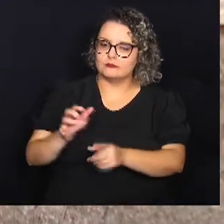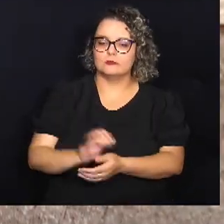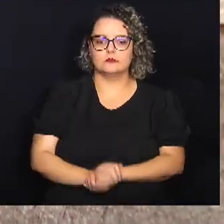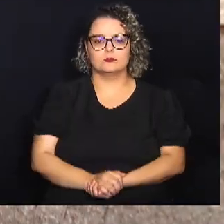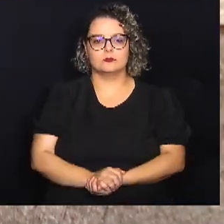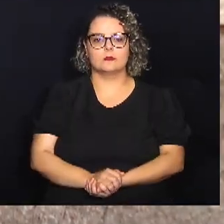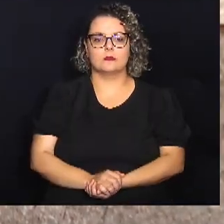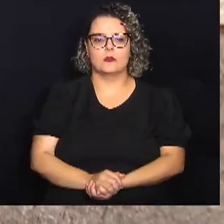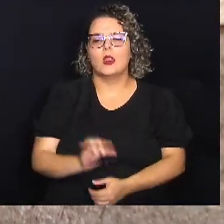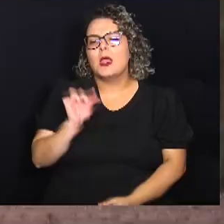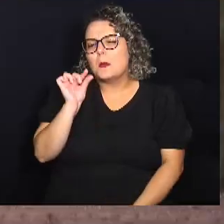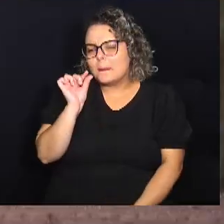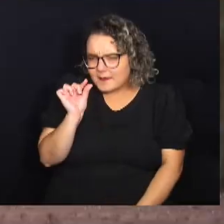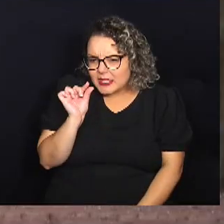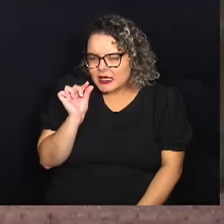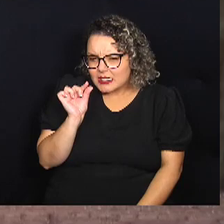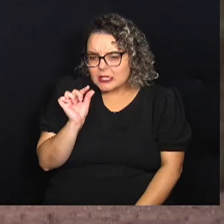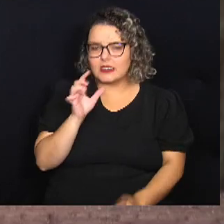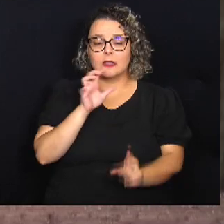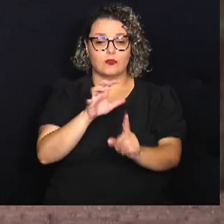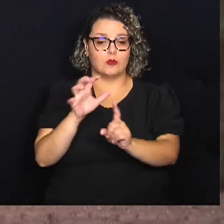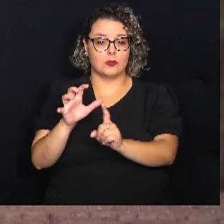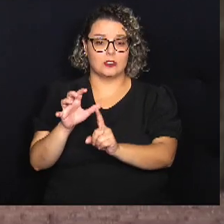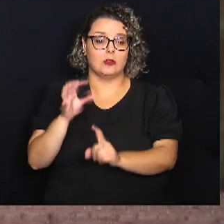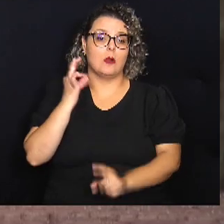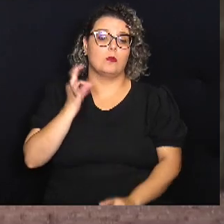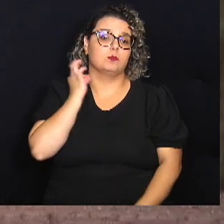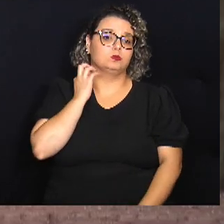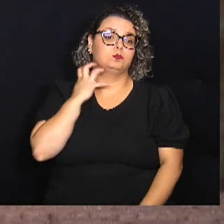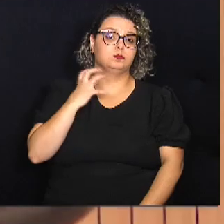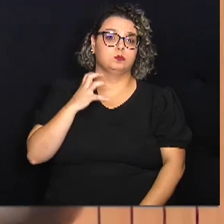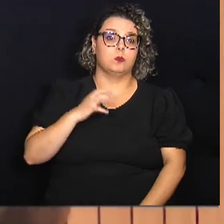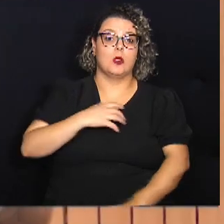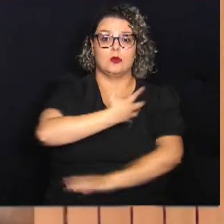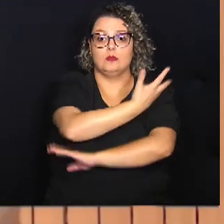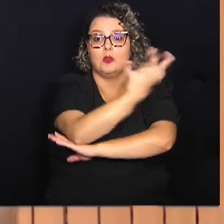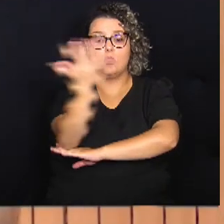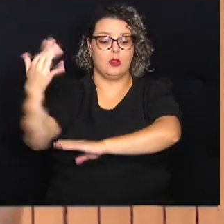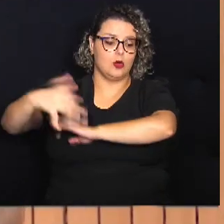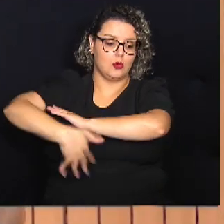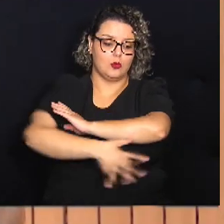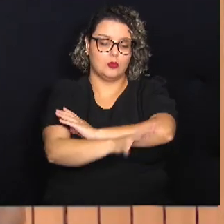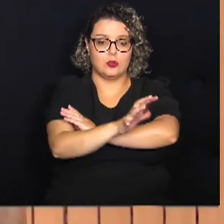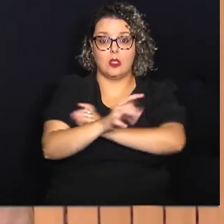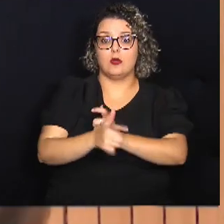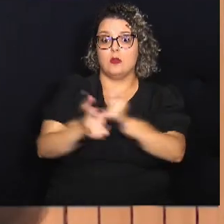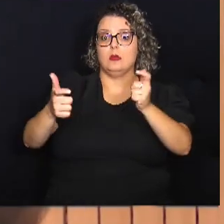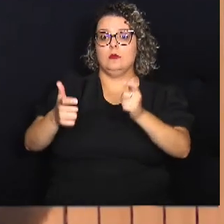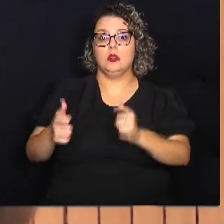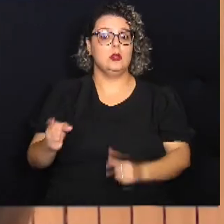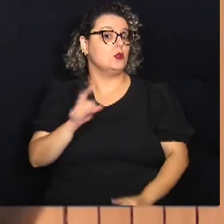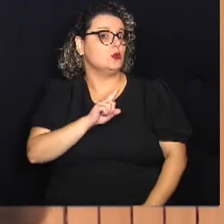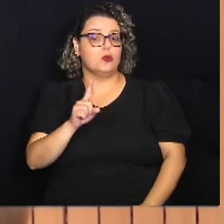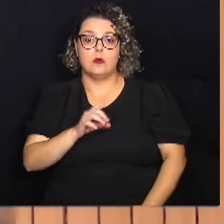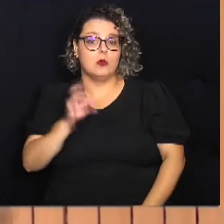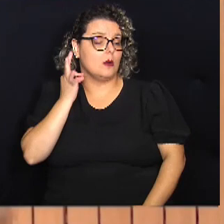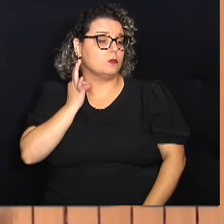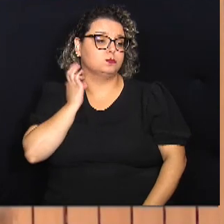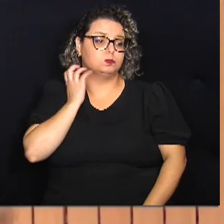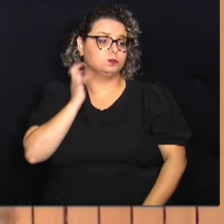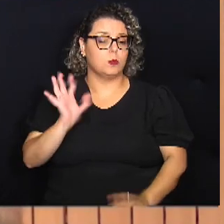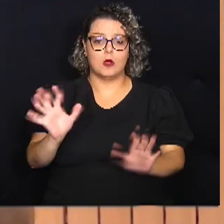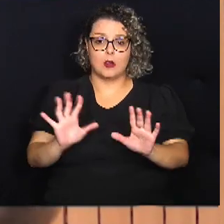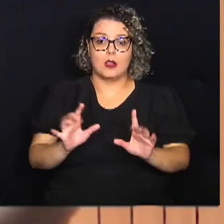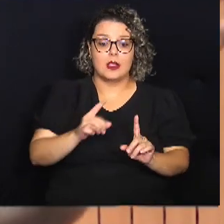de pequenas, o impacto das abelhas no ecossistema é gigantesco. Não é só a abelha que desaparece. Para cada espécie